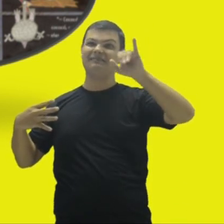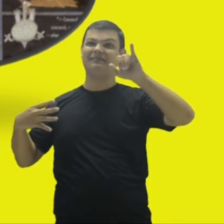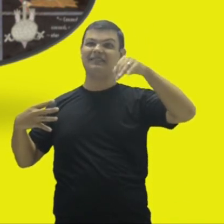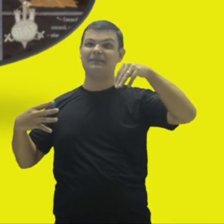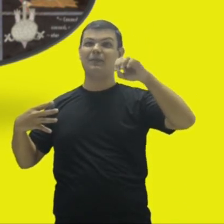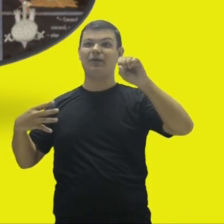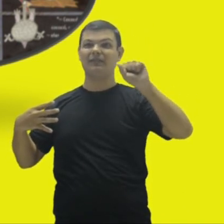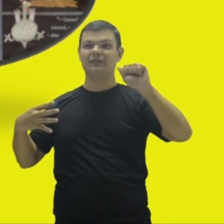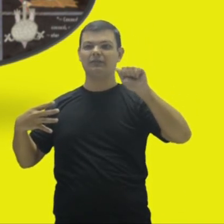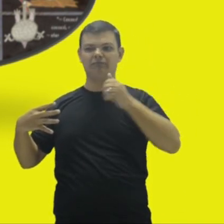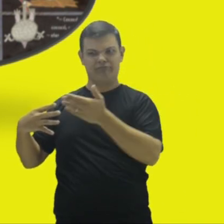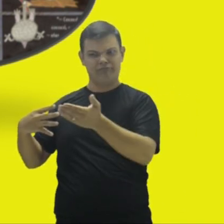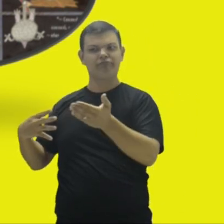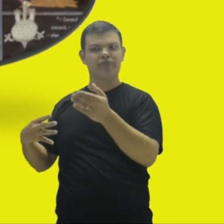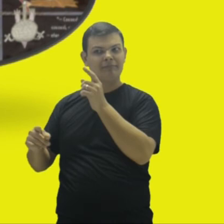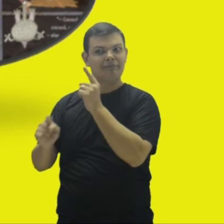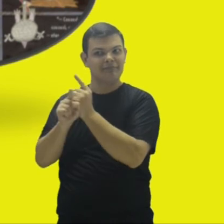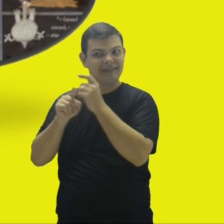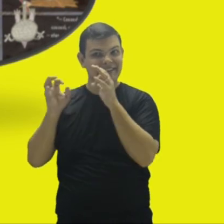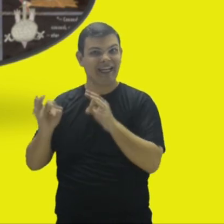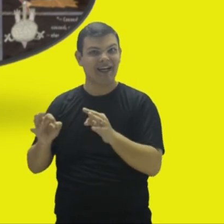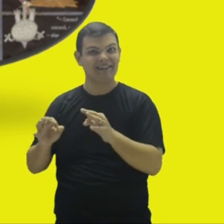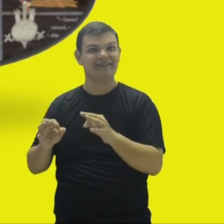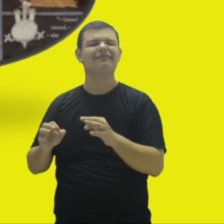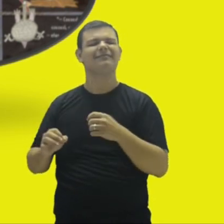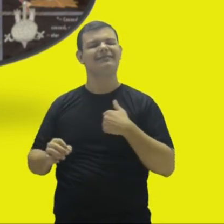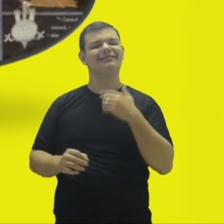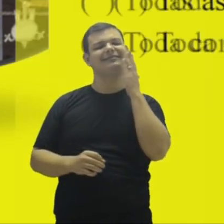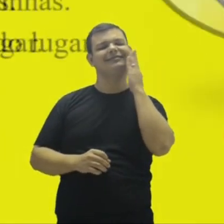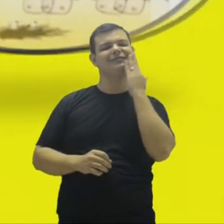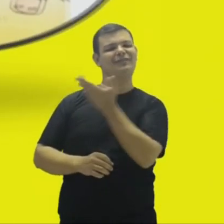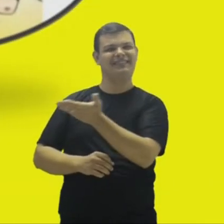acertando? Eu tenho certeza que sim, porque ficou super